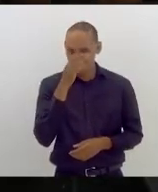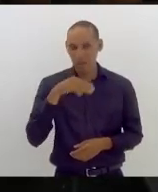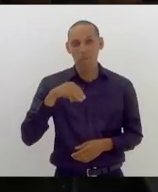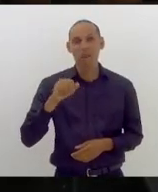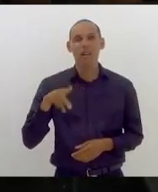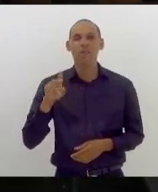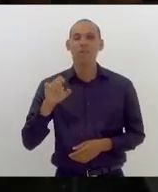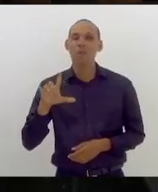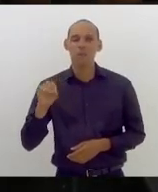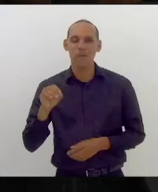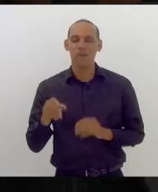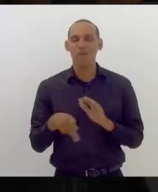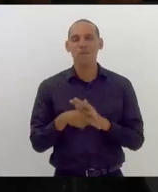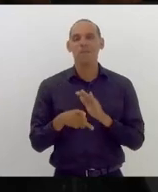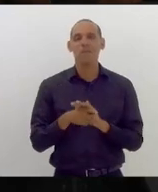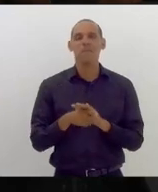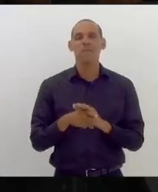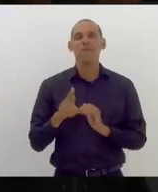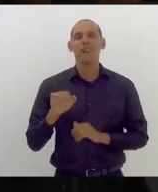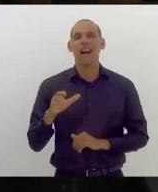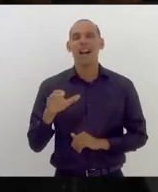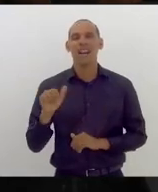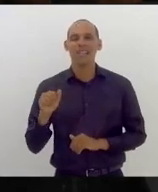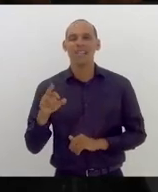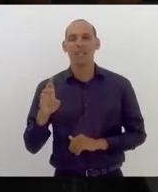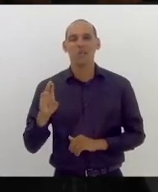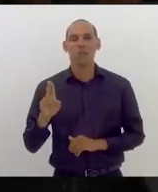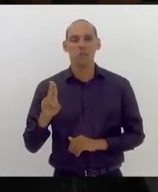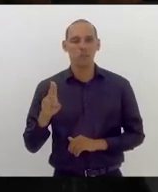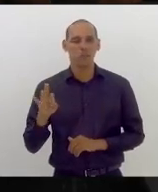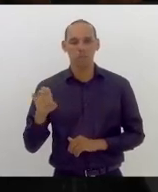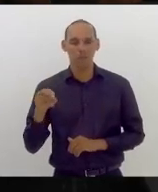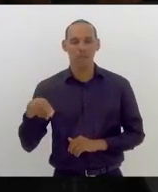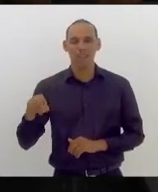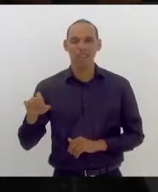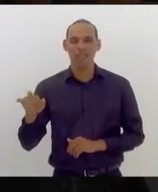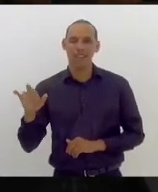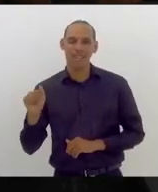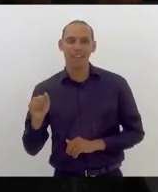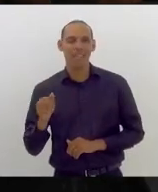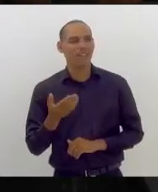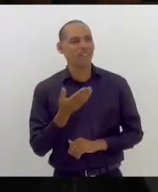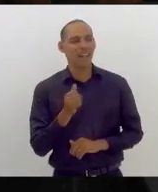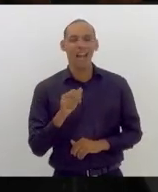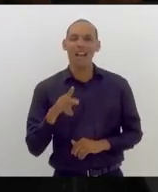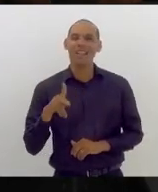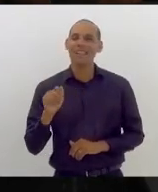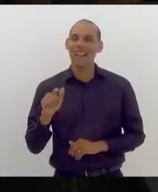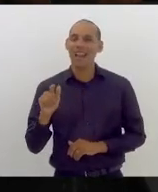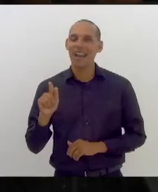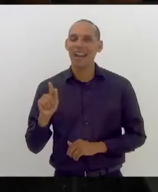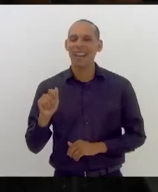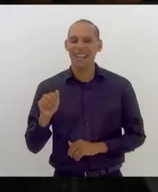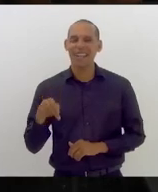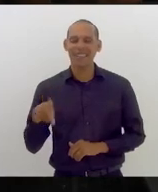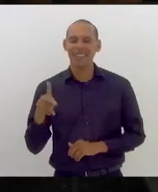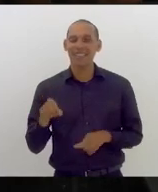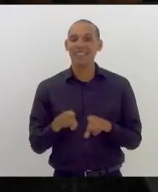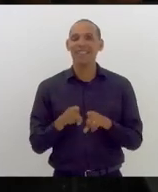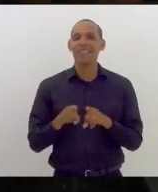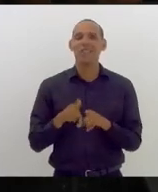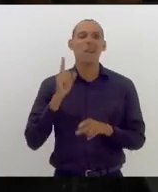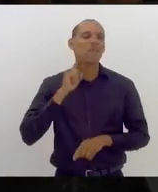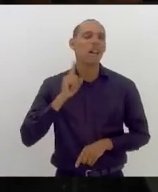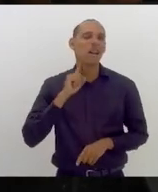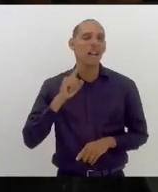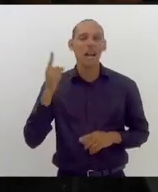da raça rubro-negra, TH, que são parceiros também. Outra paixão da minha vida, que é o Flamengo, além do carnaval e da